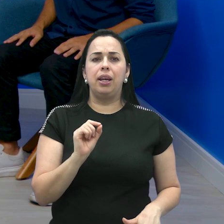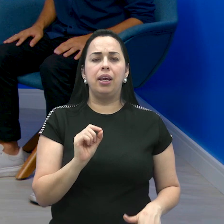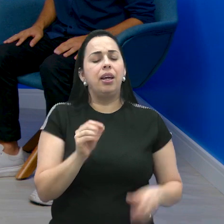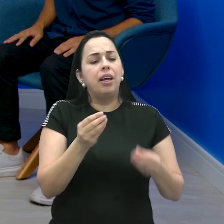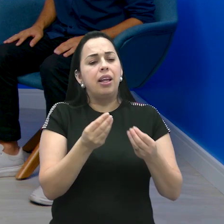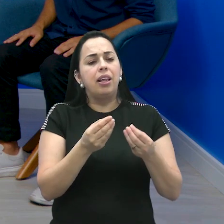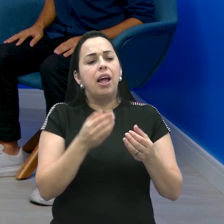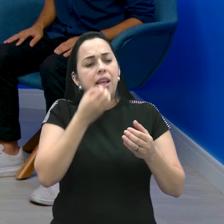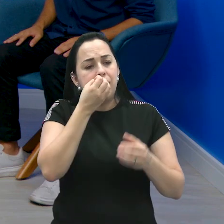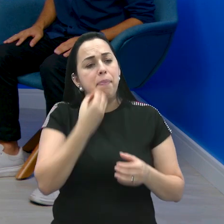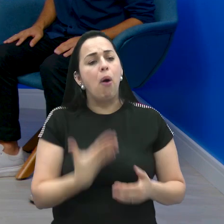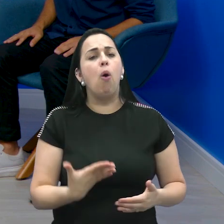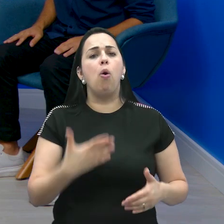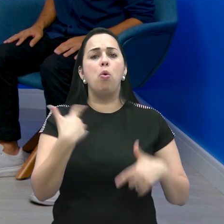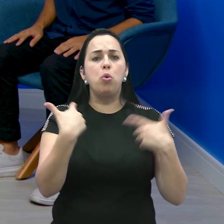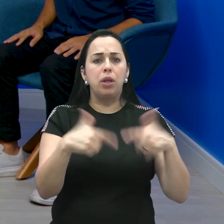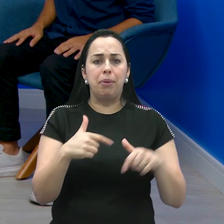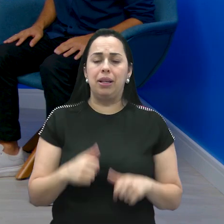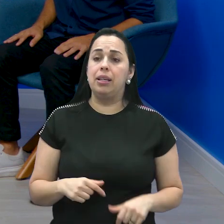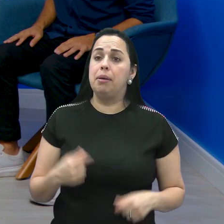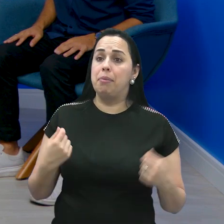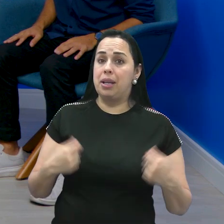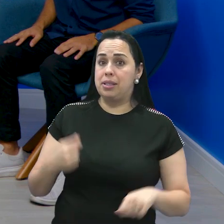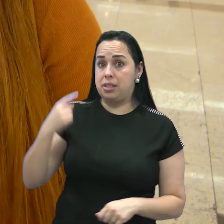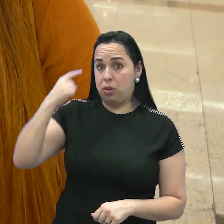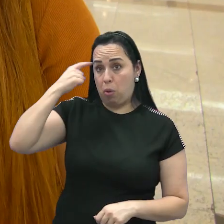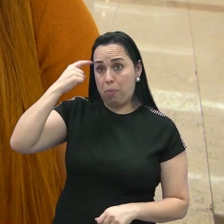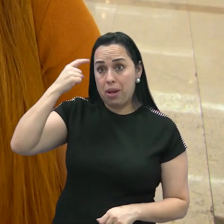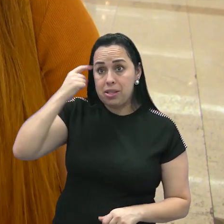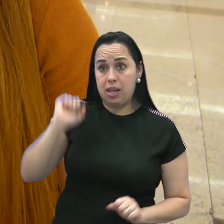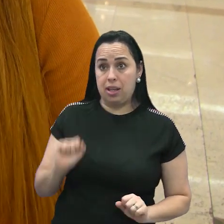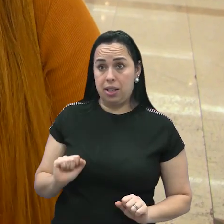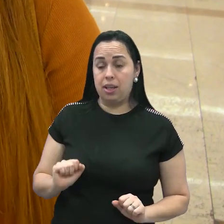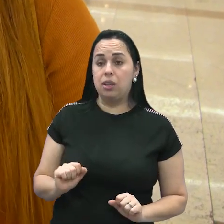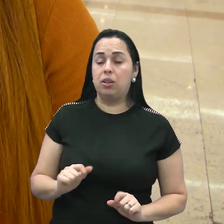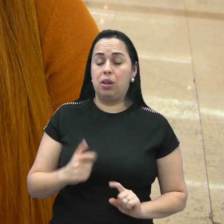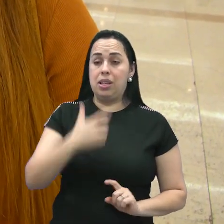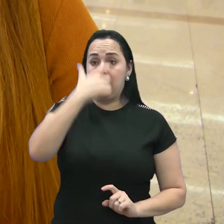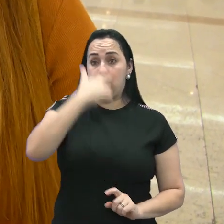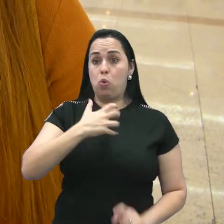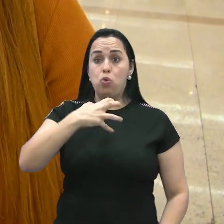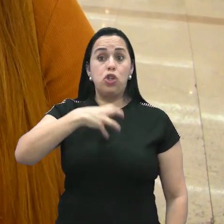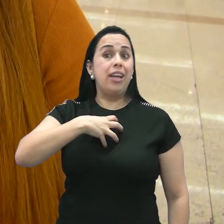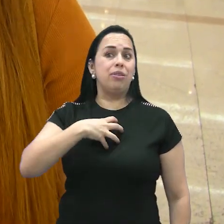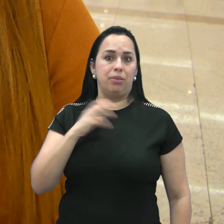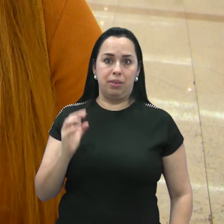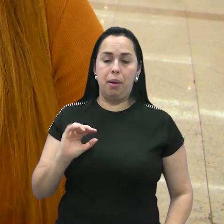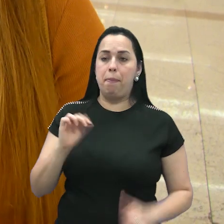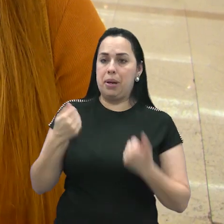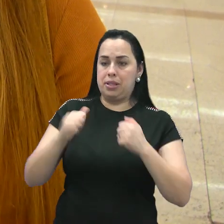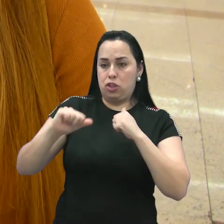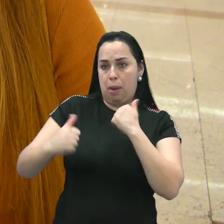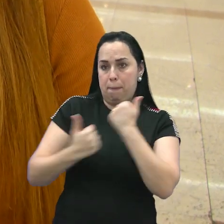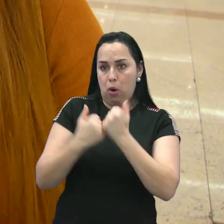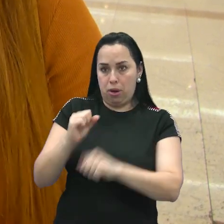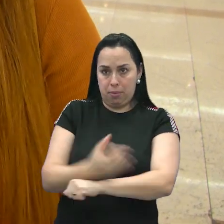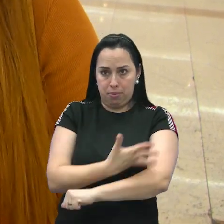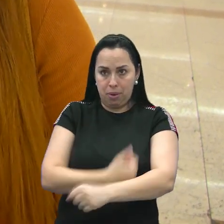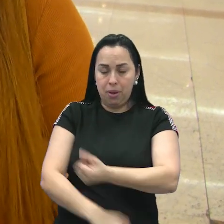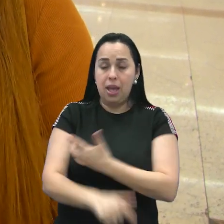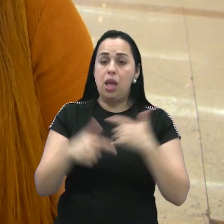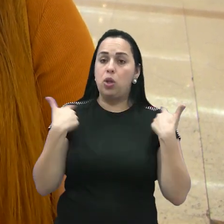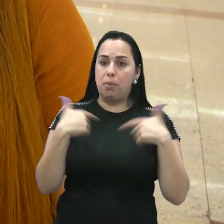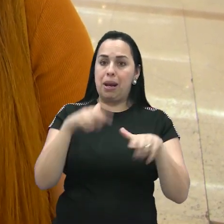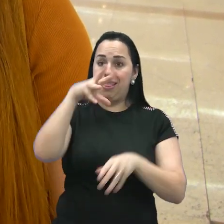assim, emocionalmente? Eu acho que sempre tem que entender a forma como a pessoa está no dia, então acho que tem que dar apoio emocional. Eu trabalho